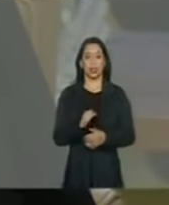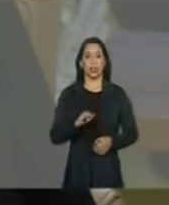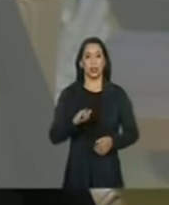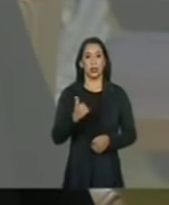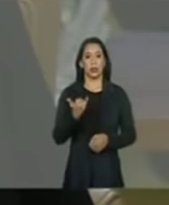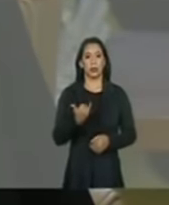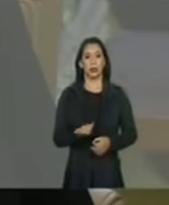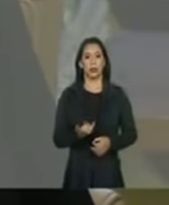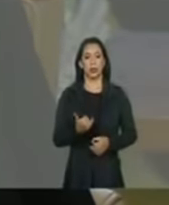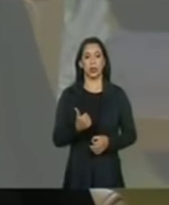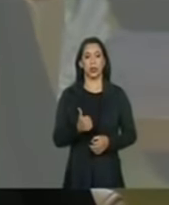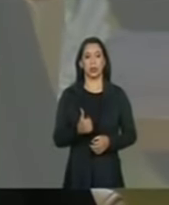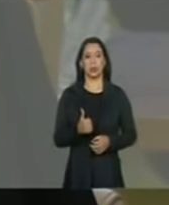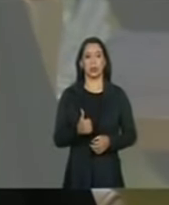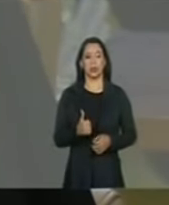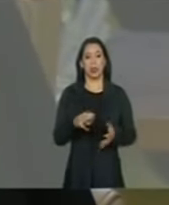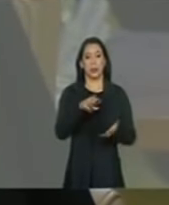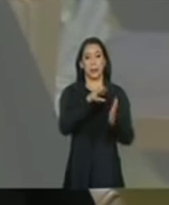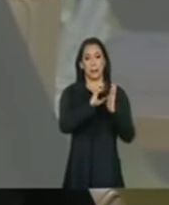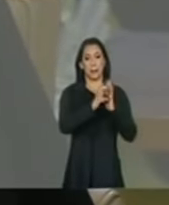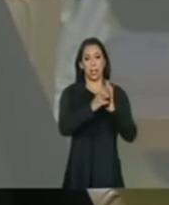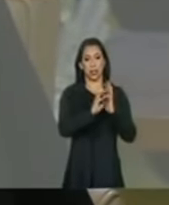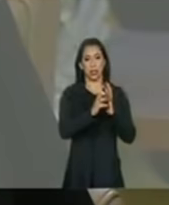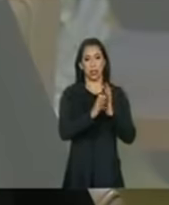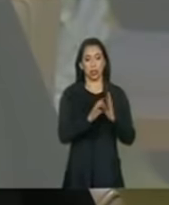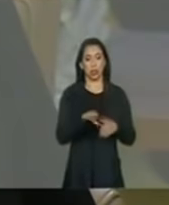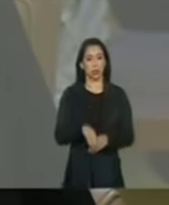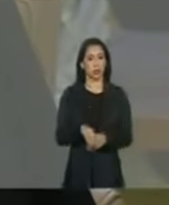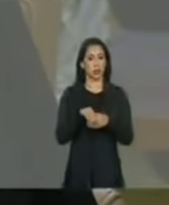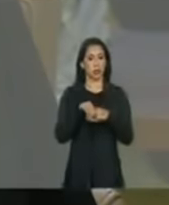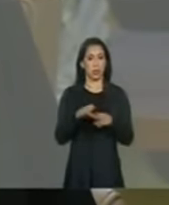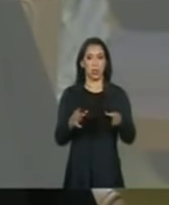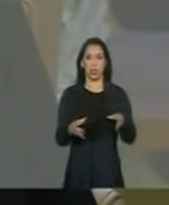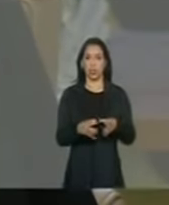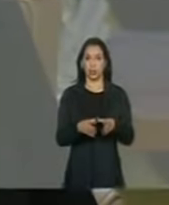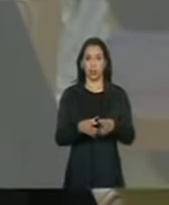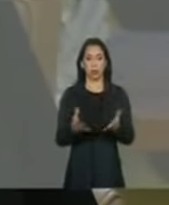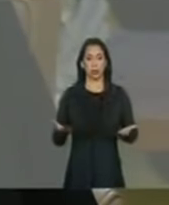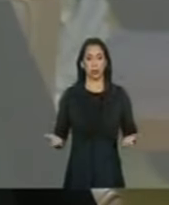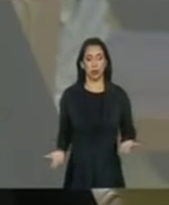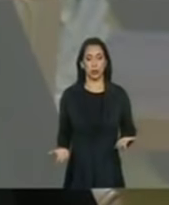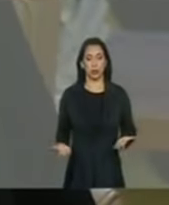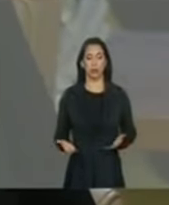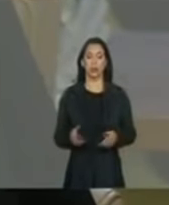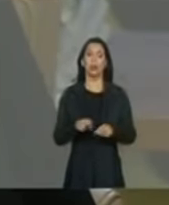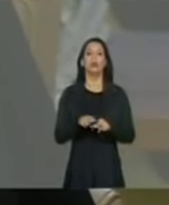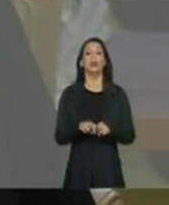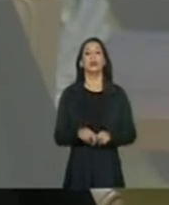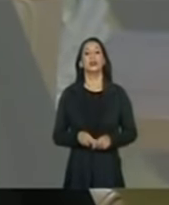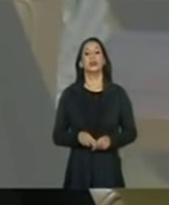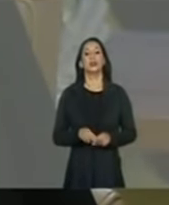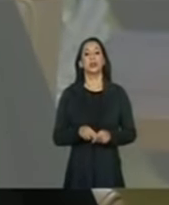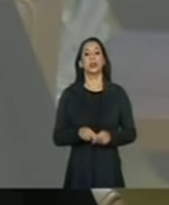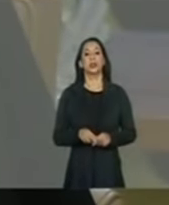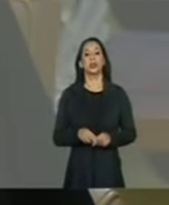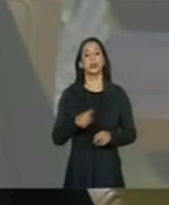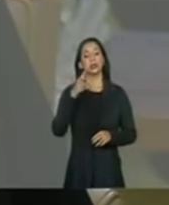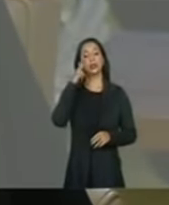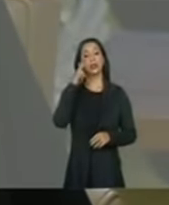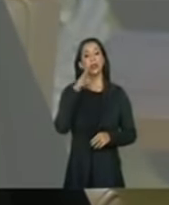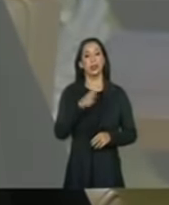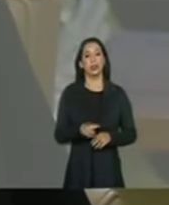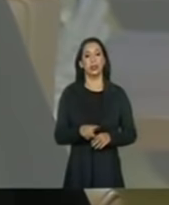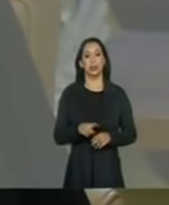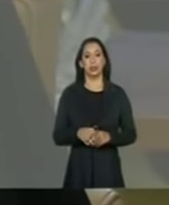globos partidos e lideranças é por isso senhor presidente que os fatos emergentes da